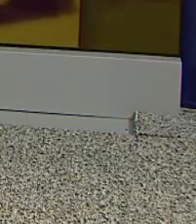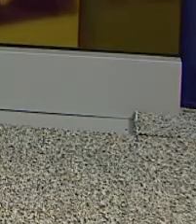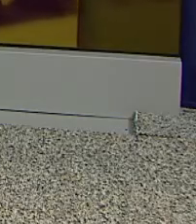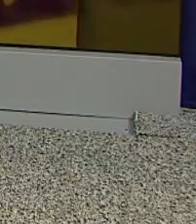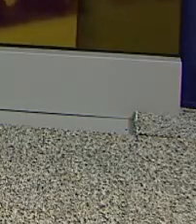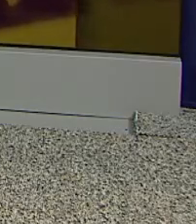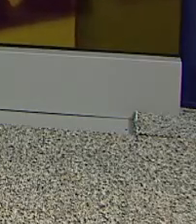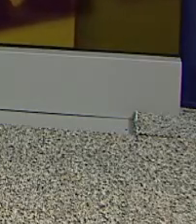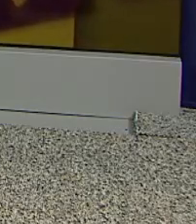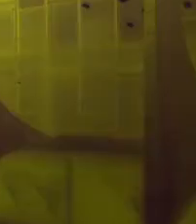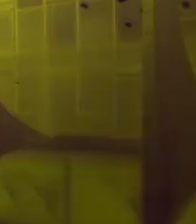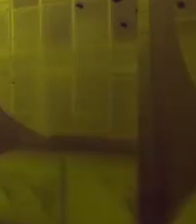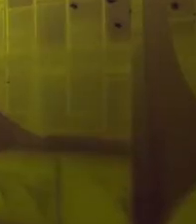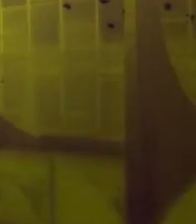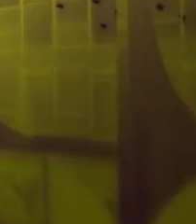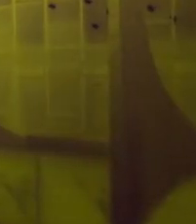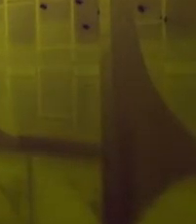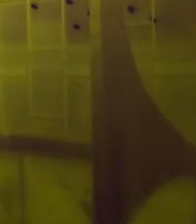federal